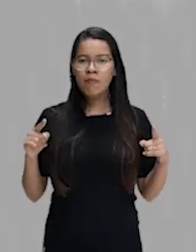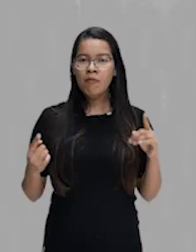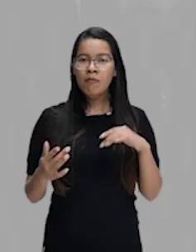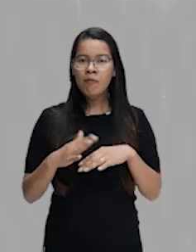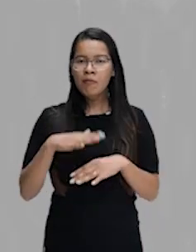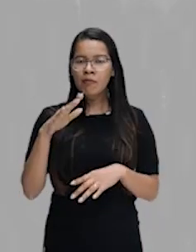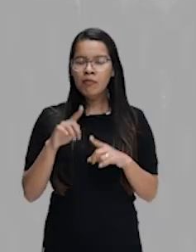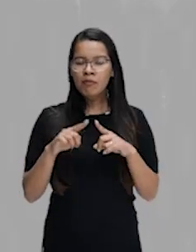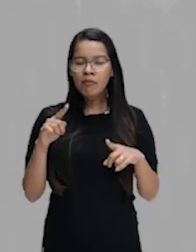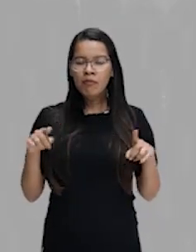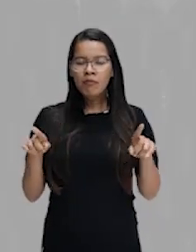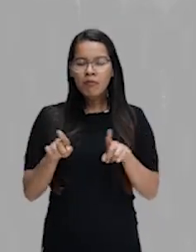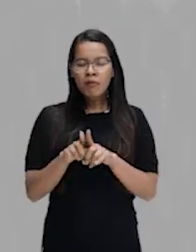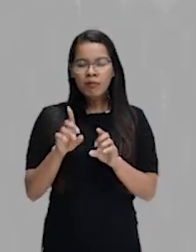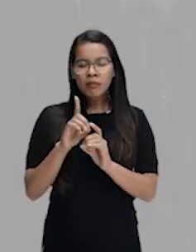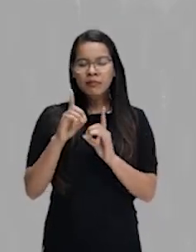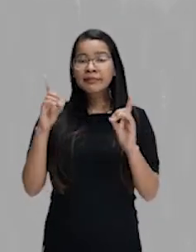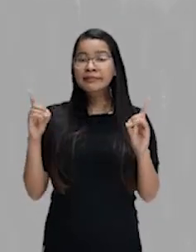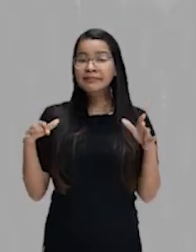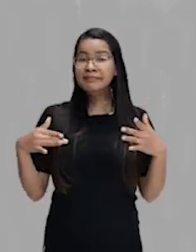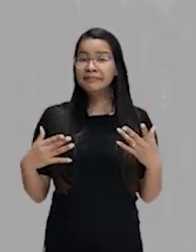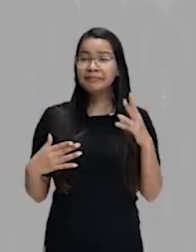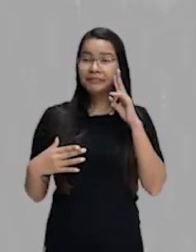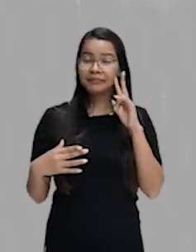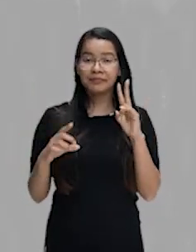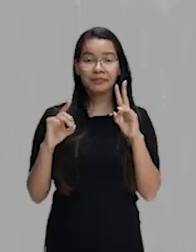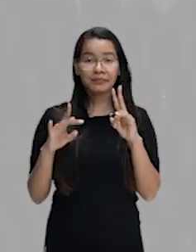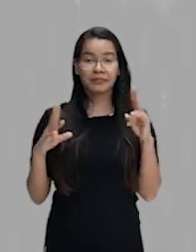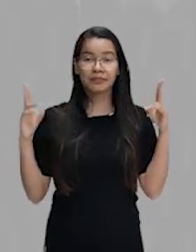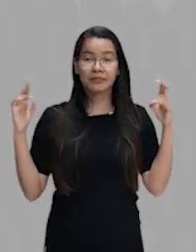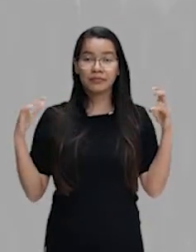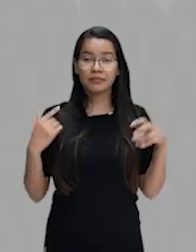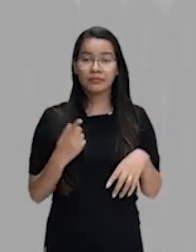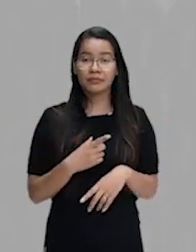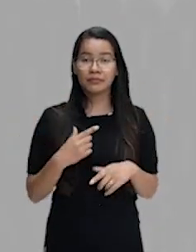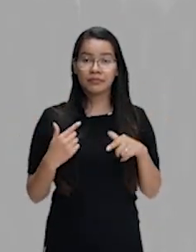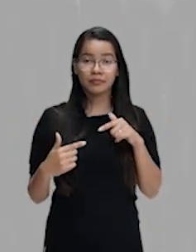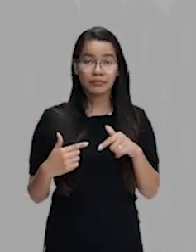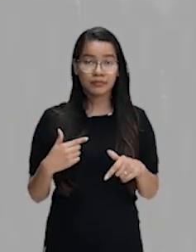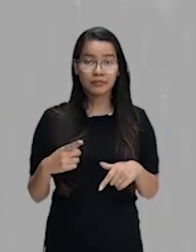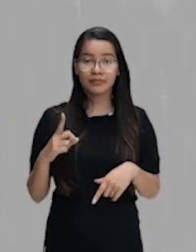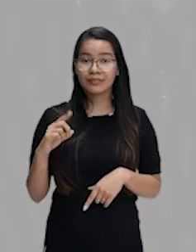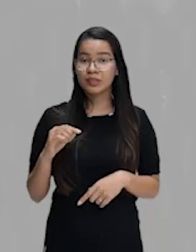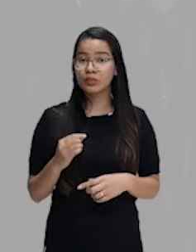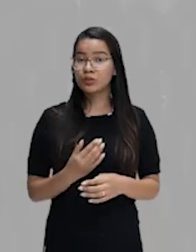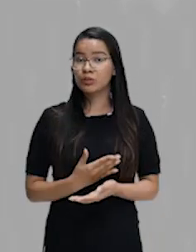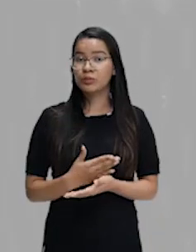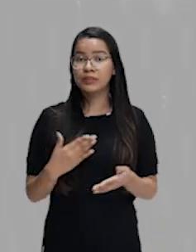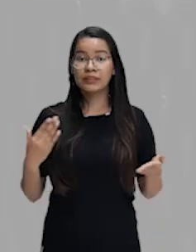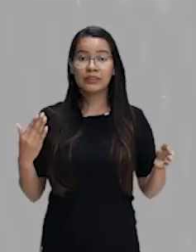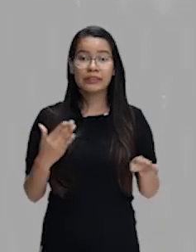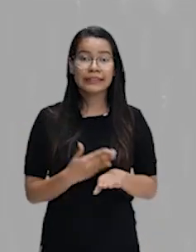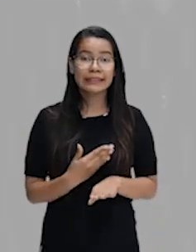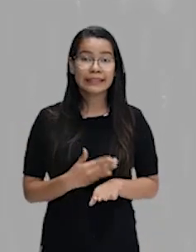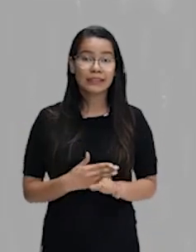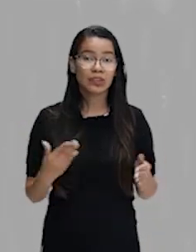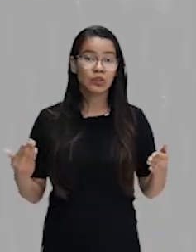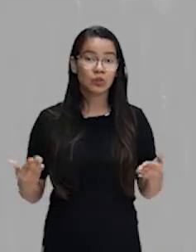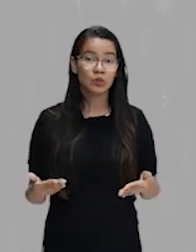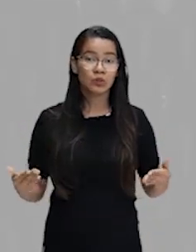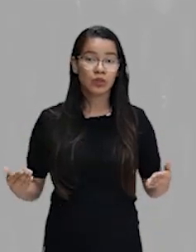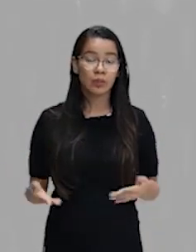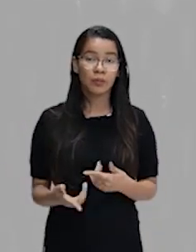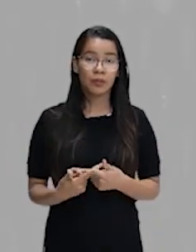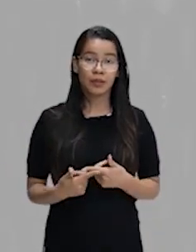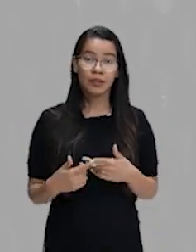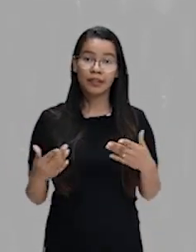mais dinâmicos. Então, olha só, o tema que a gente vai trabalhar é um tema atualíssimo, porque é algo que nesse momento agora